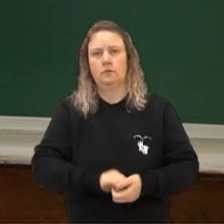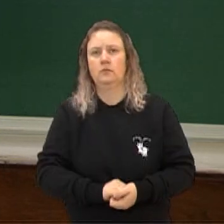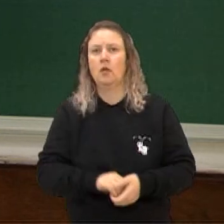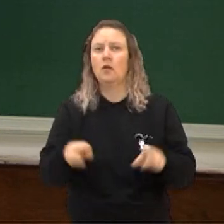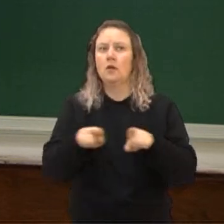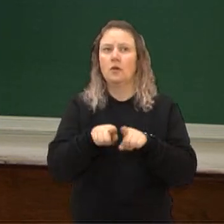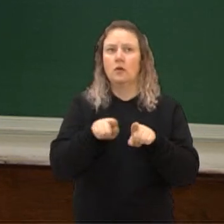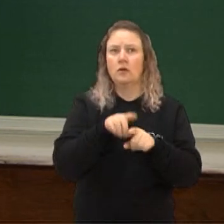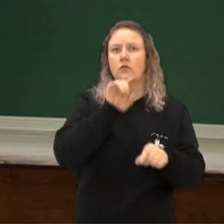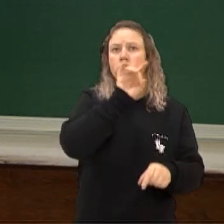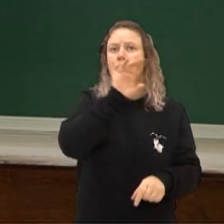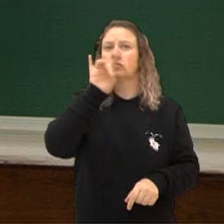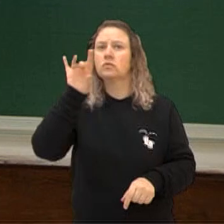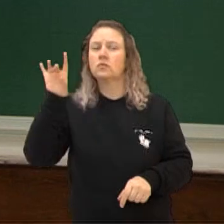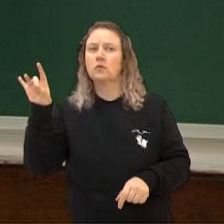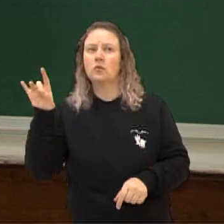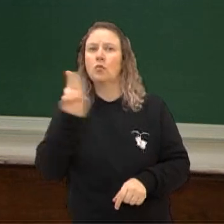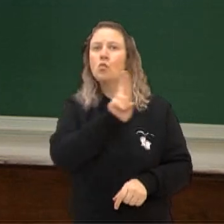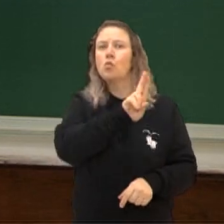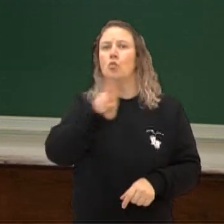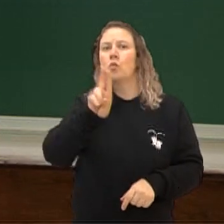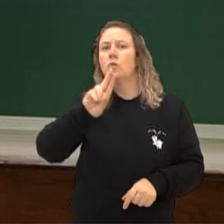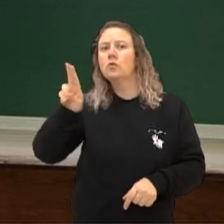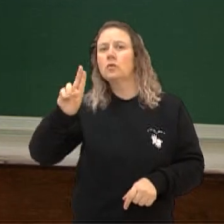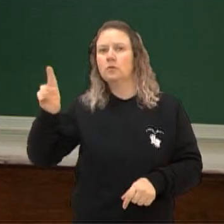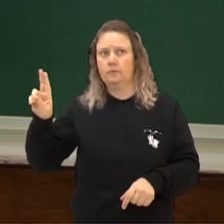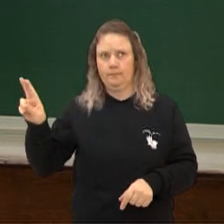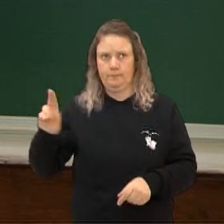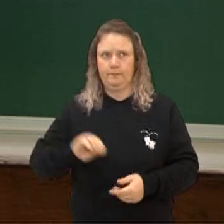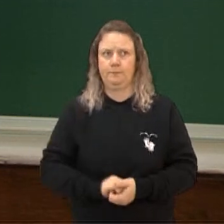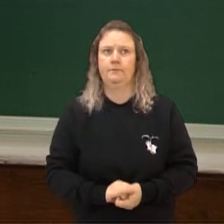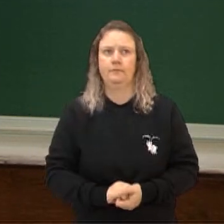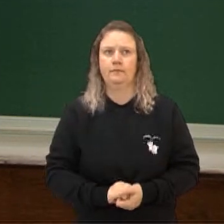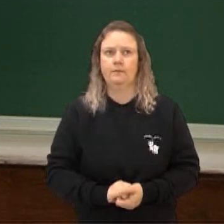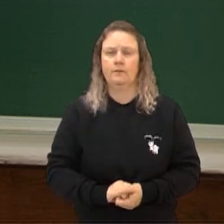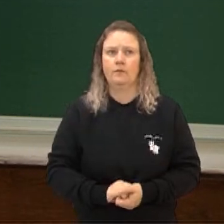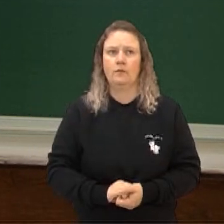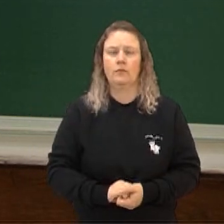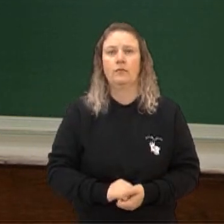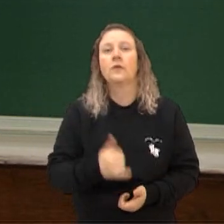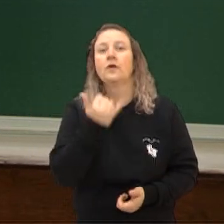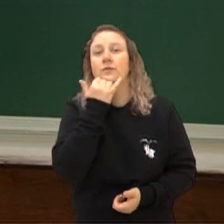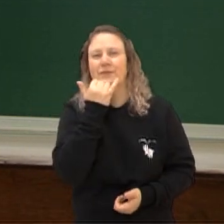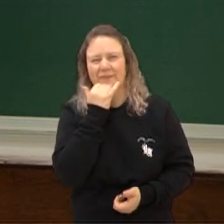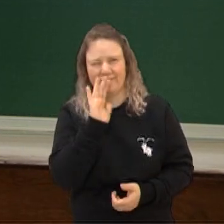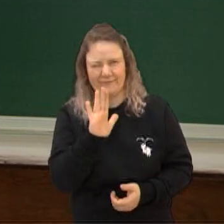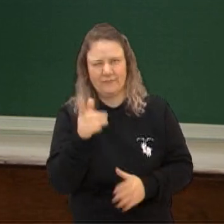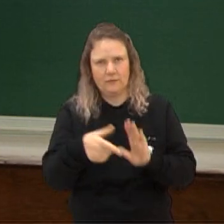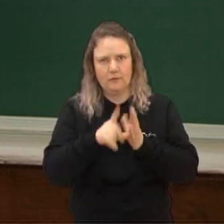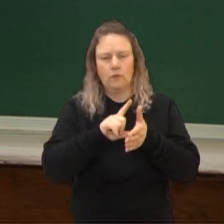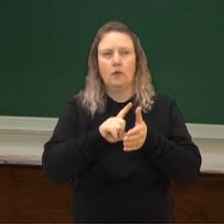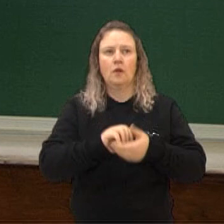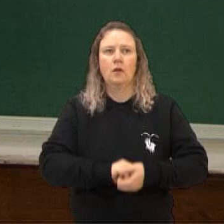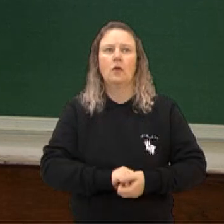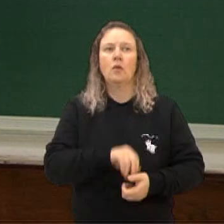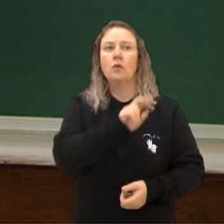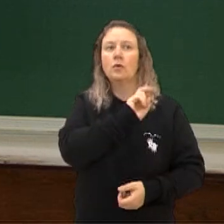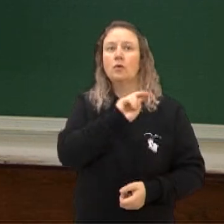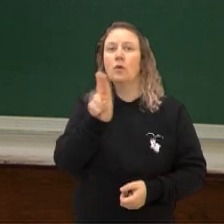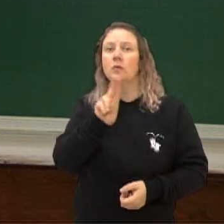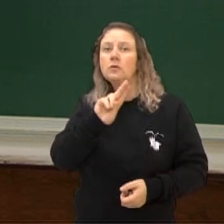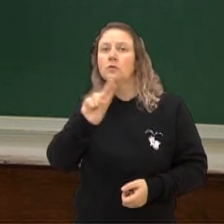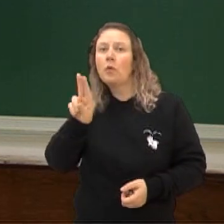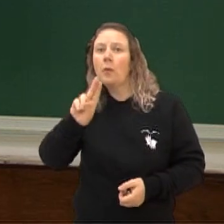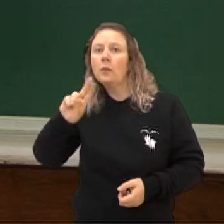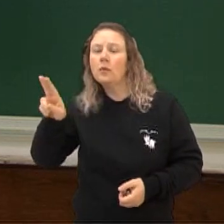o hexagonal. A nomenclatura aqui, gente, né? Desculpe, eu avancei. A nomenclatura aqui,